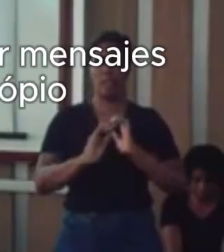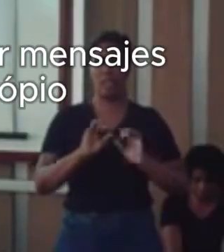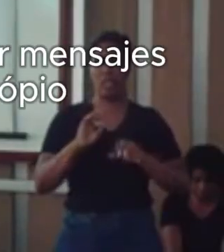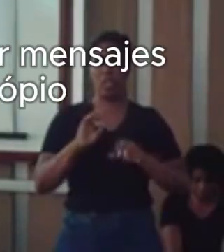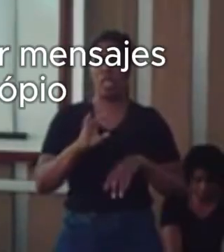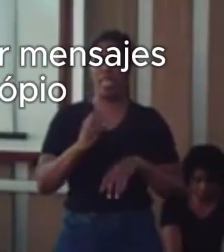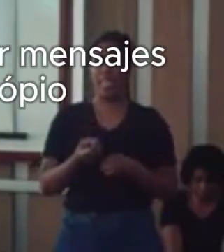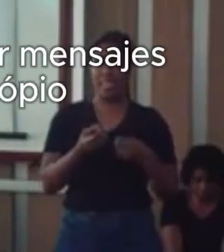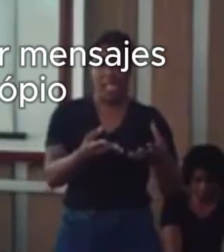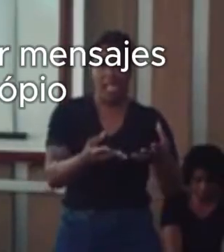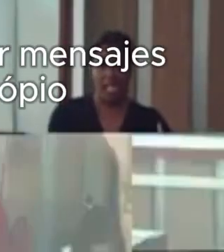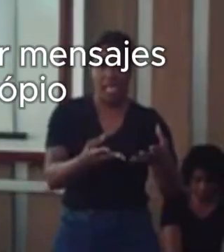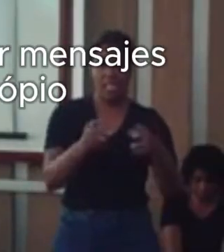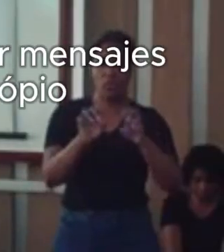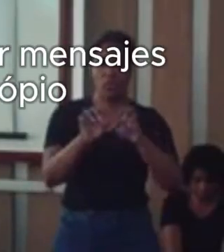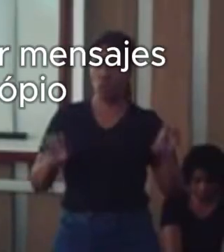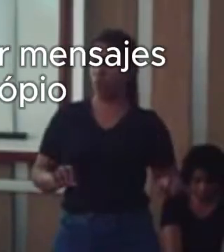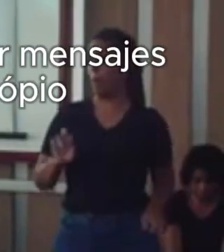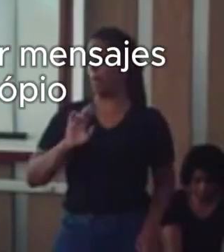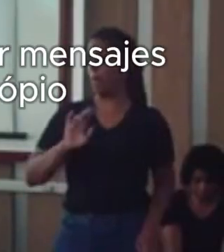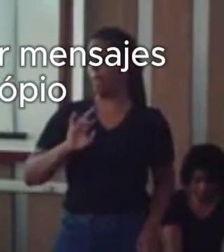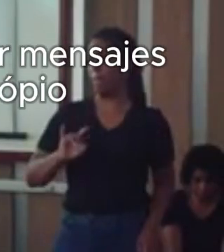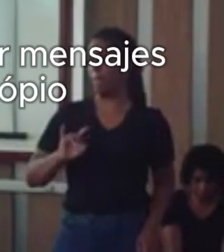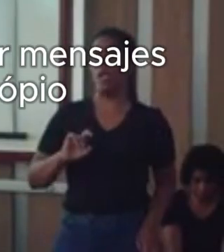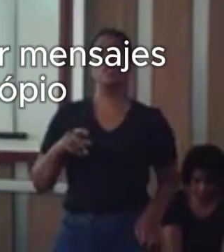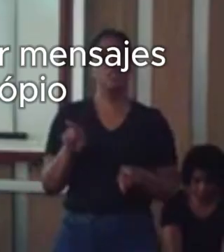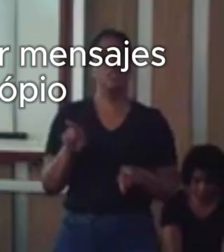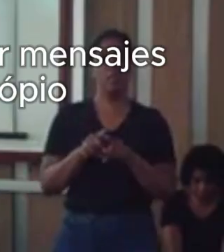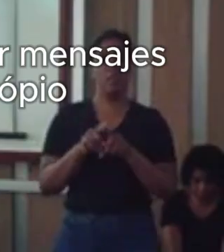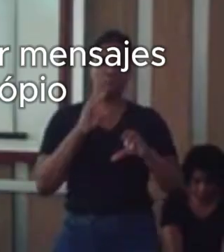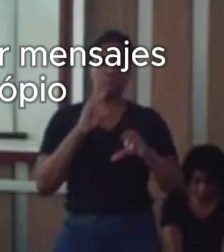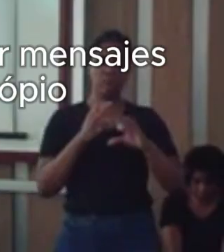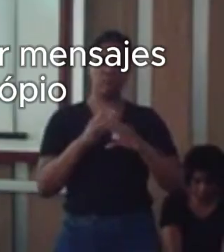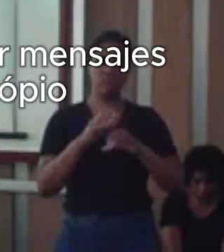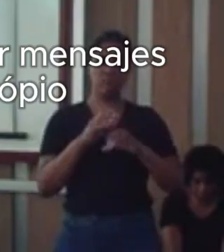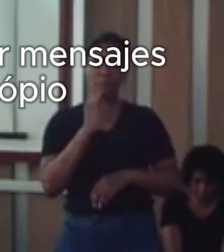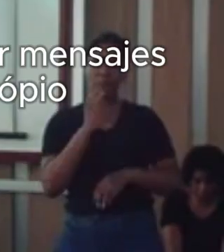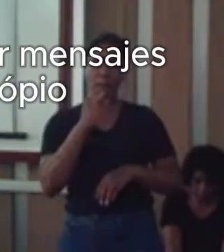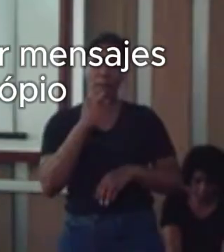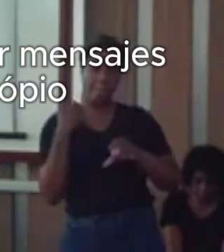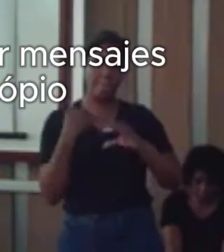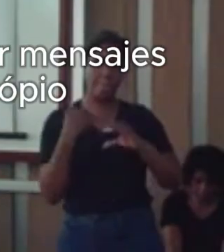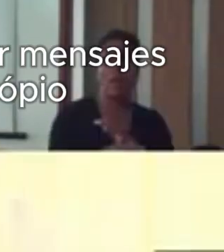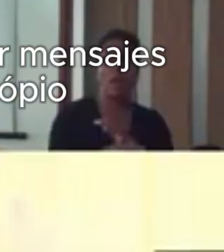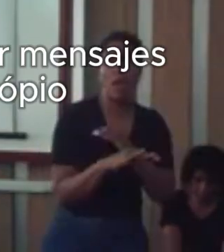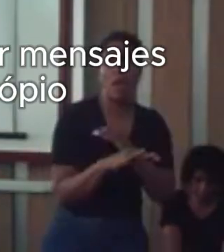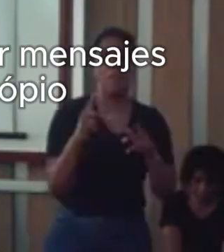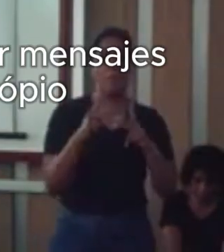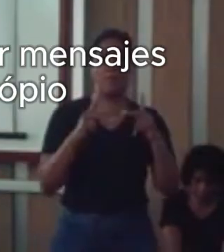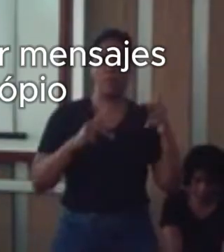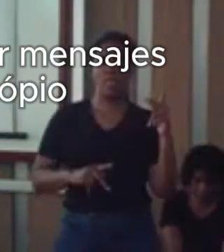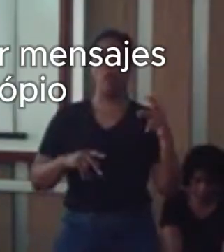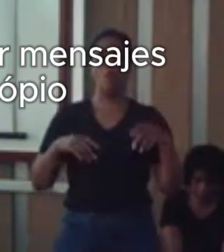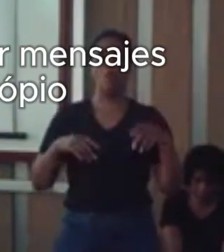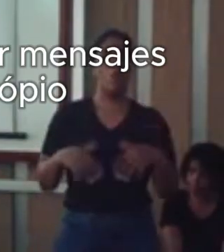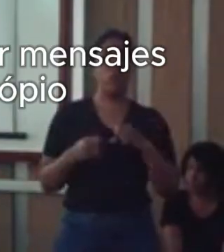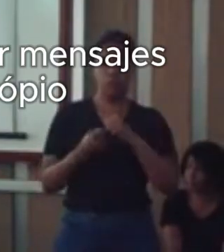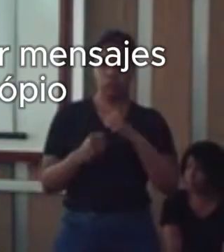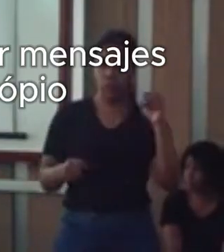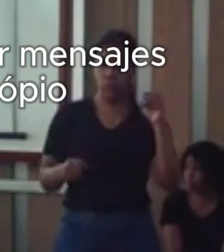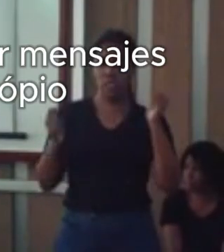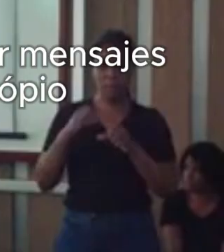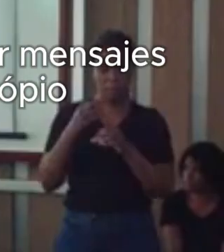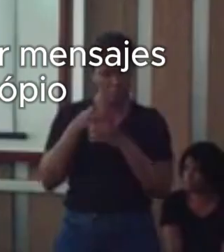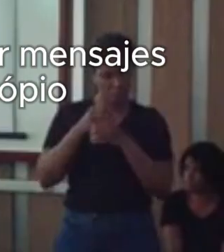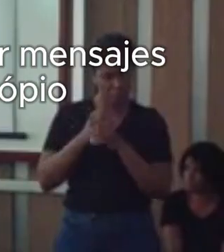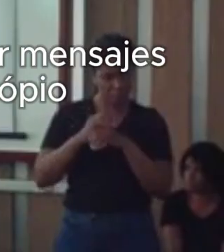dá estrutura, mas ela também consegue passar mensagem. É uma proteína muito grande, que a gente consegue até ver no microscópio.